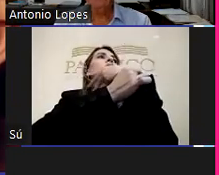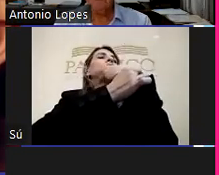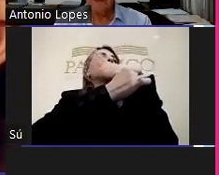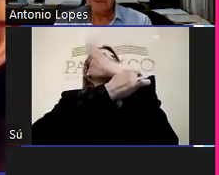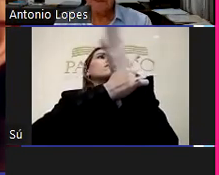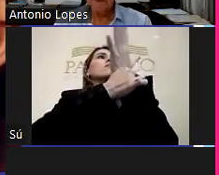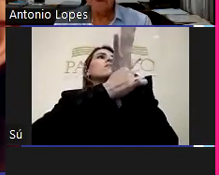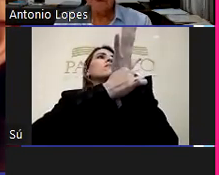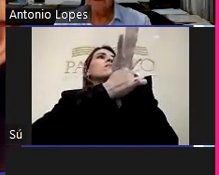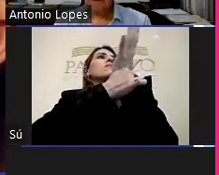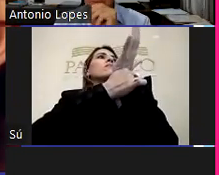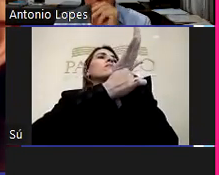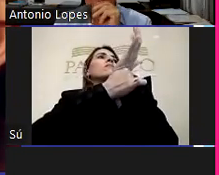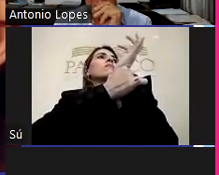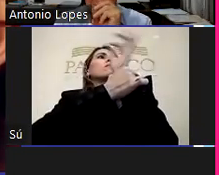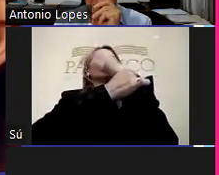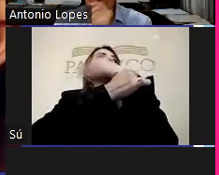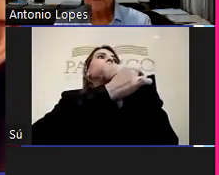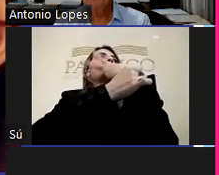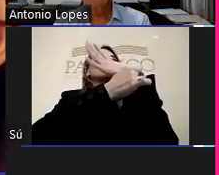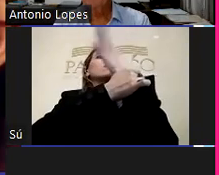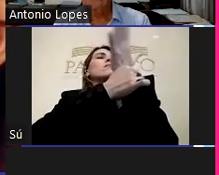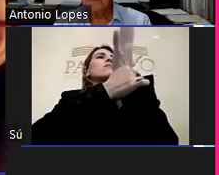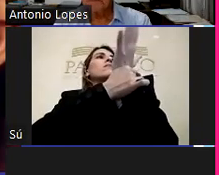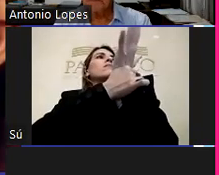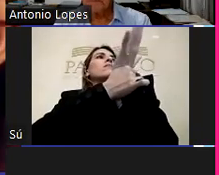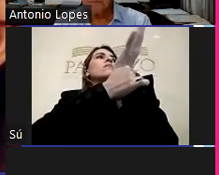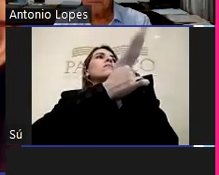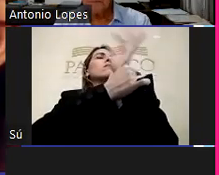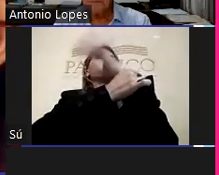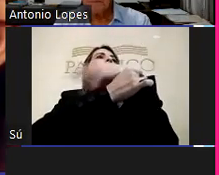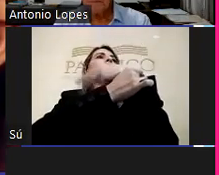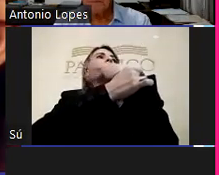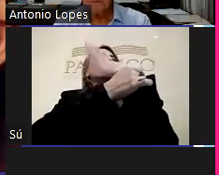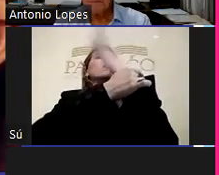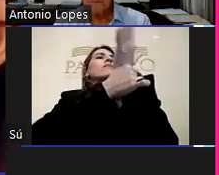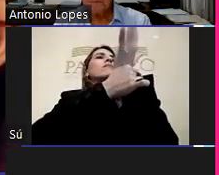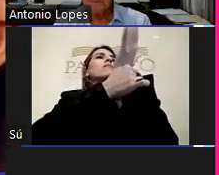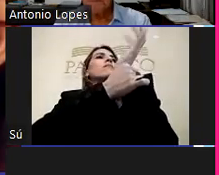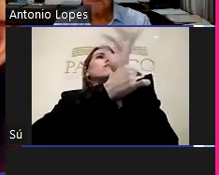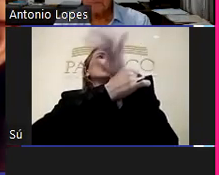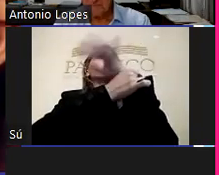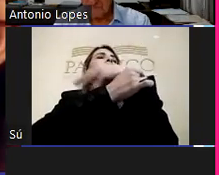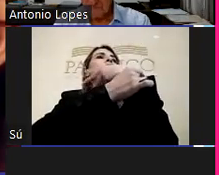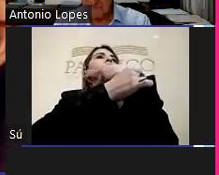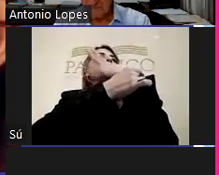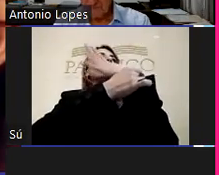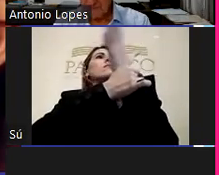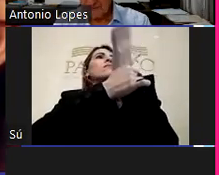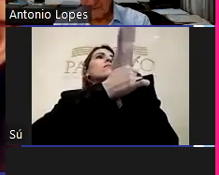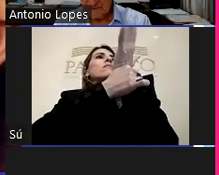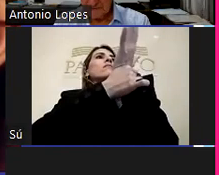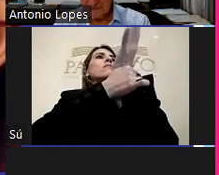família, então, onde foi morar com outras pessoas, né? E sofreu abuso, então, né? E